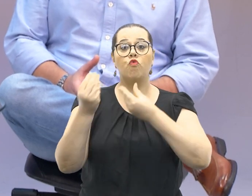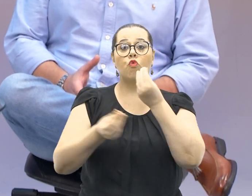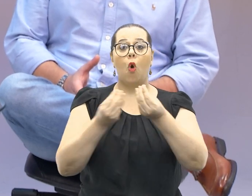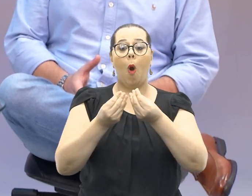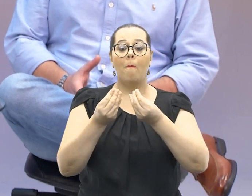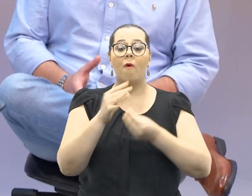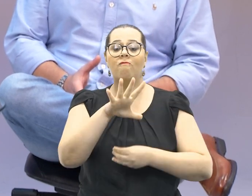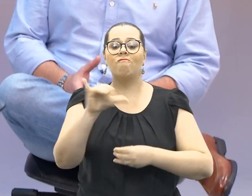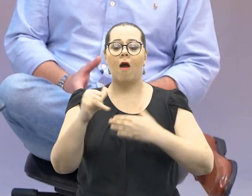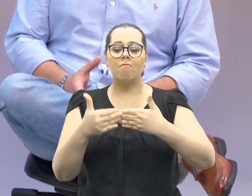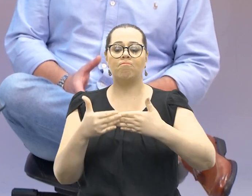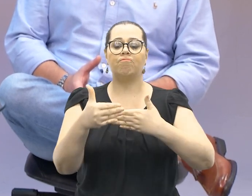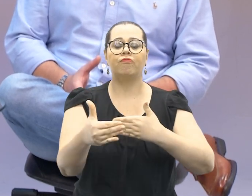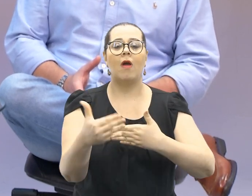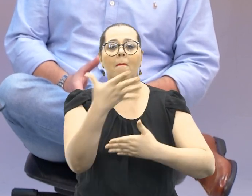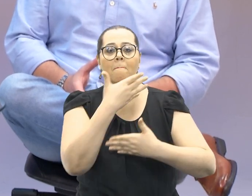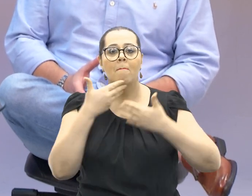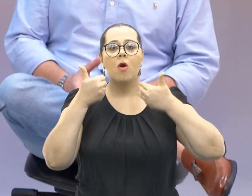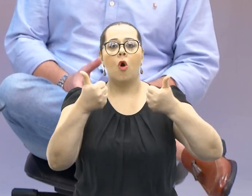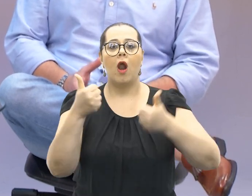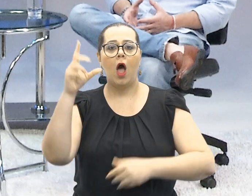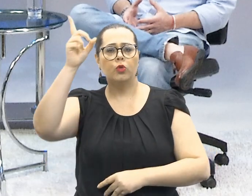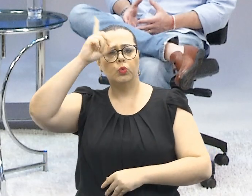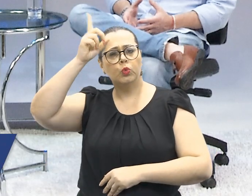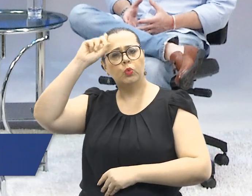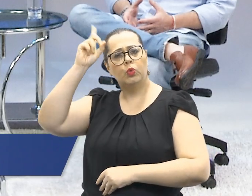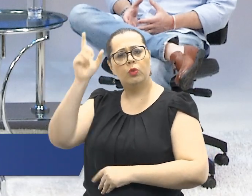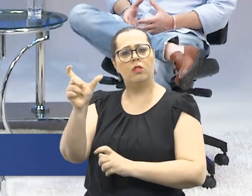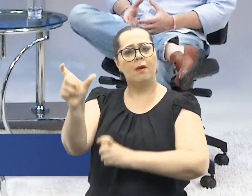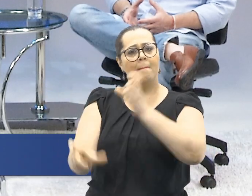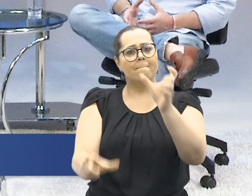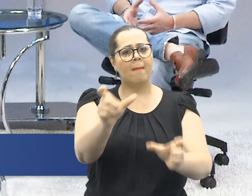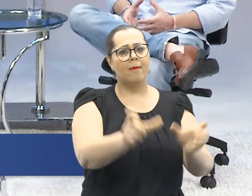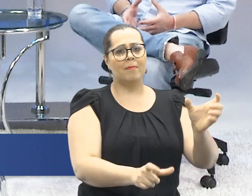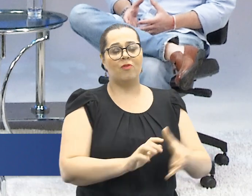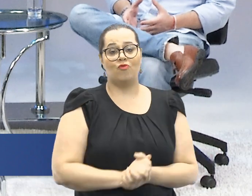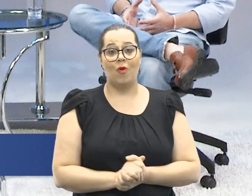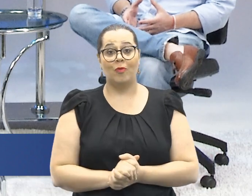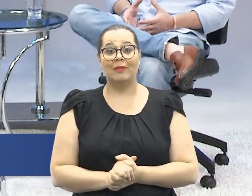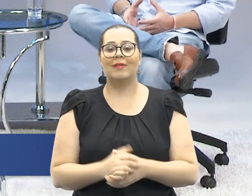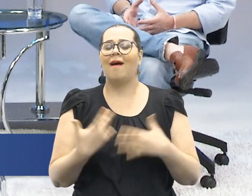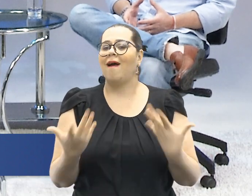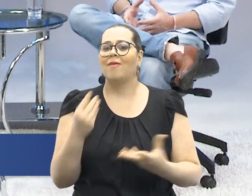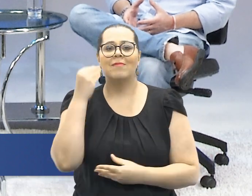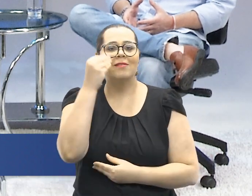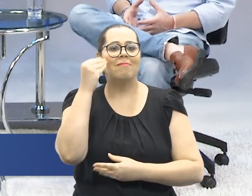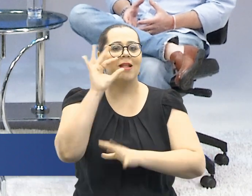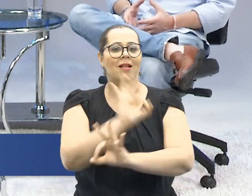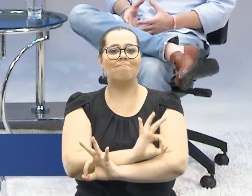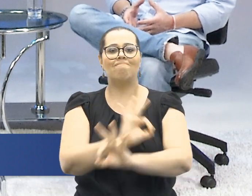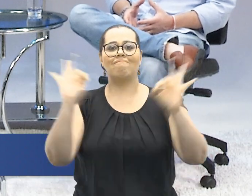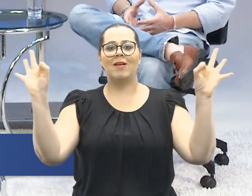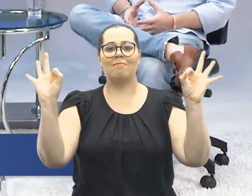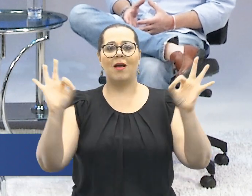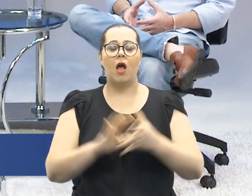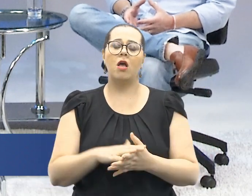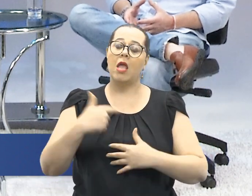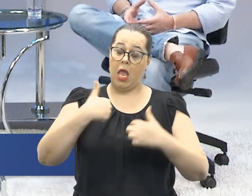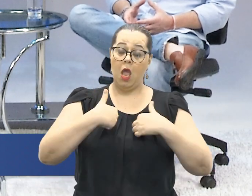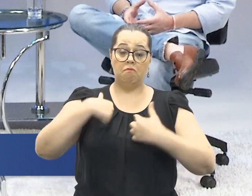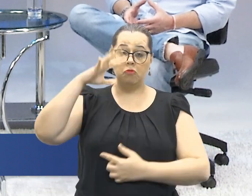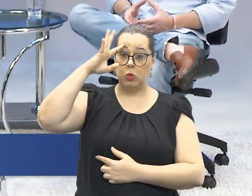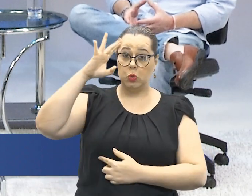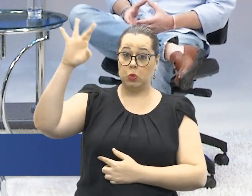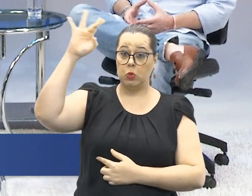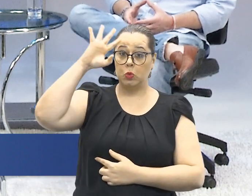dia do cidadão, é uma experiência única na vida de cada pessoa e sempre foi um